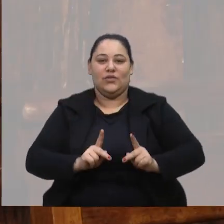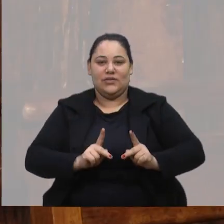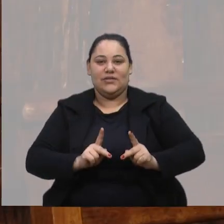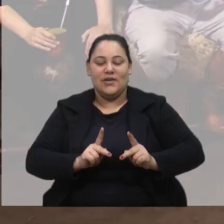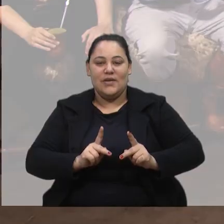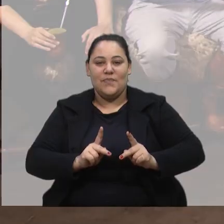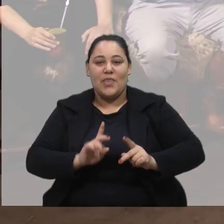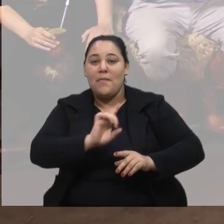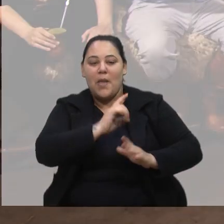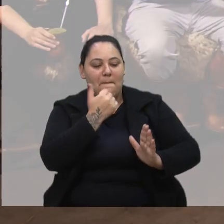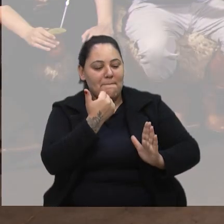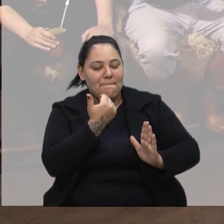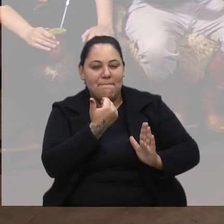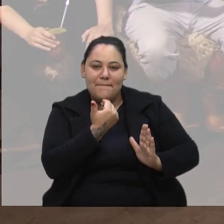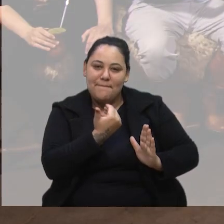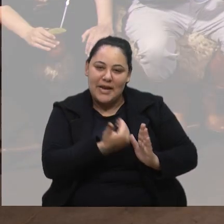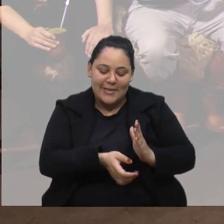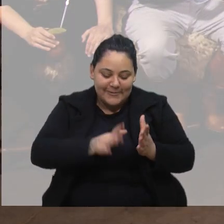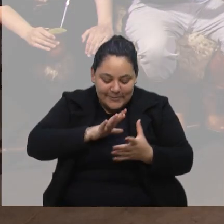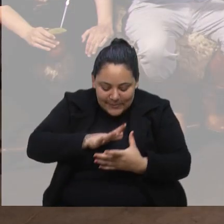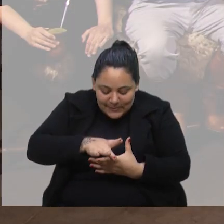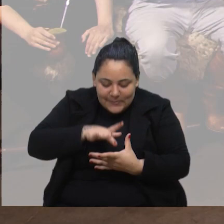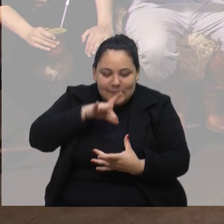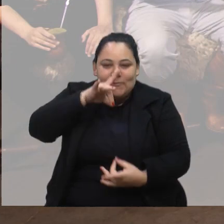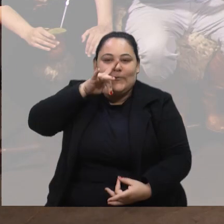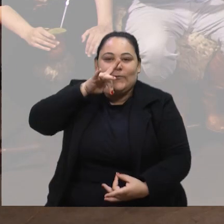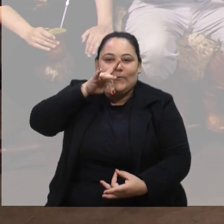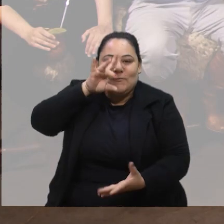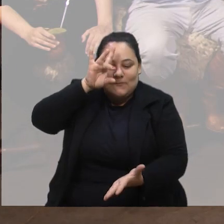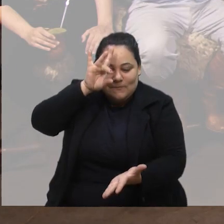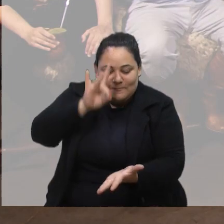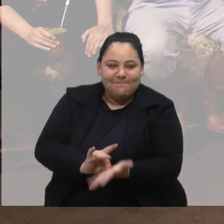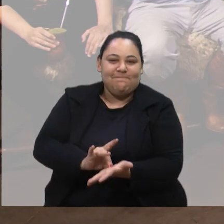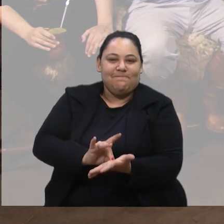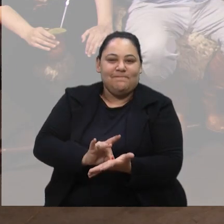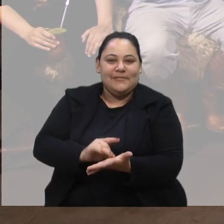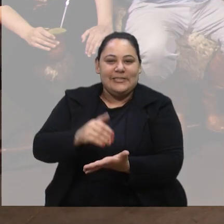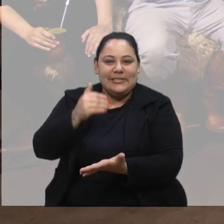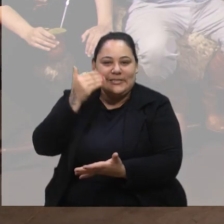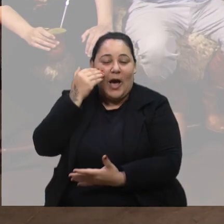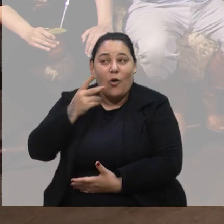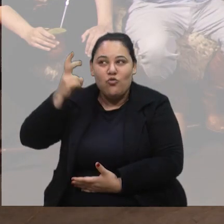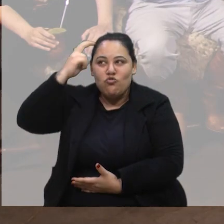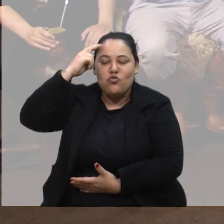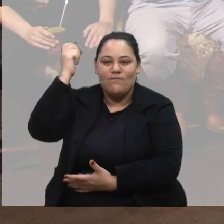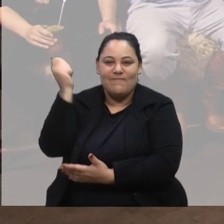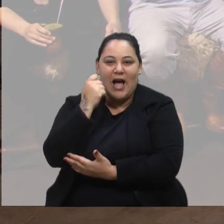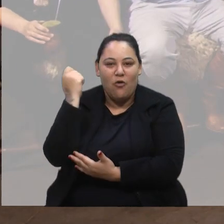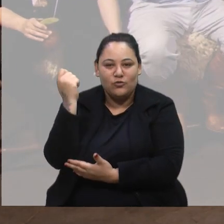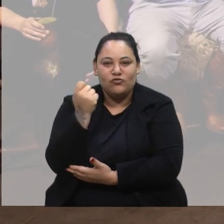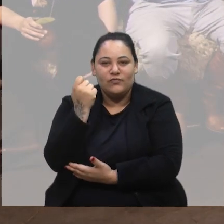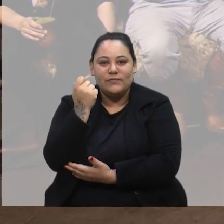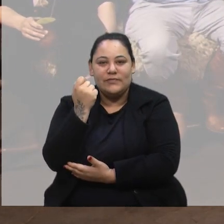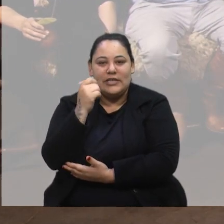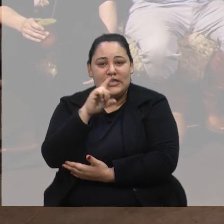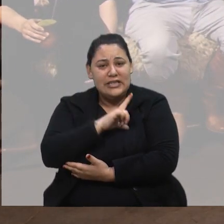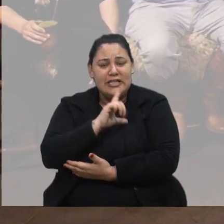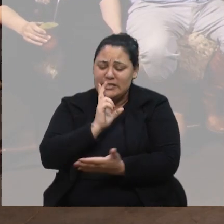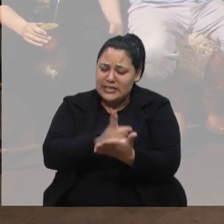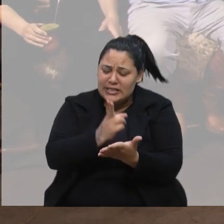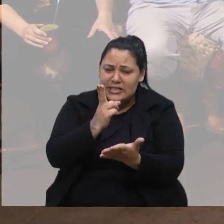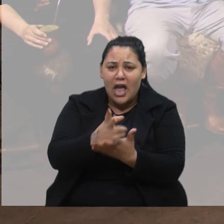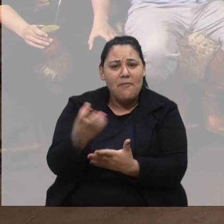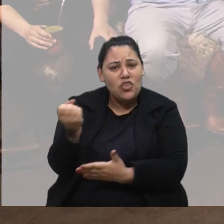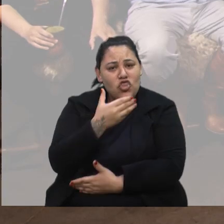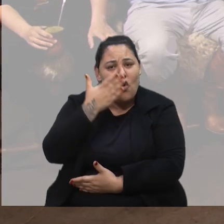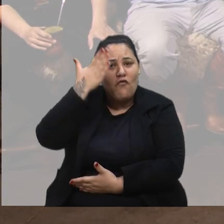não perder a nossa essência, né? Não perder a nossa cultura gaúcha, e nós termos, sim, sempre novos talentos no